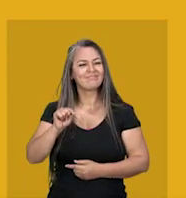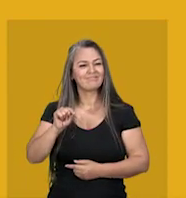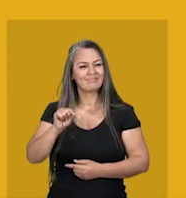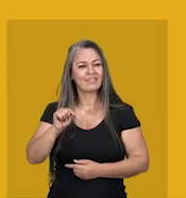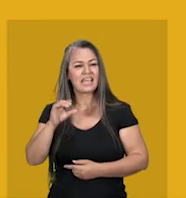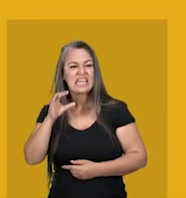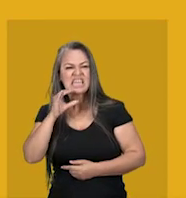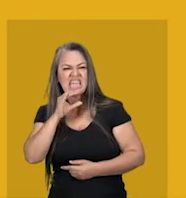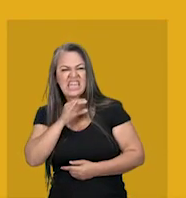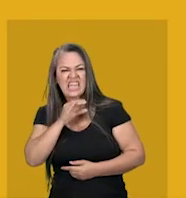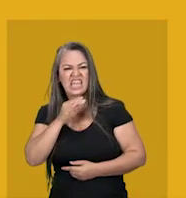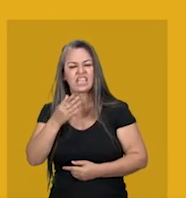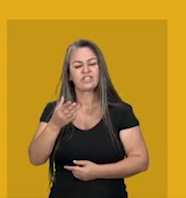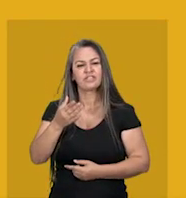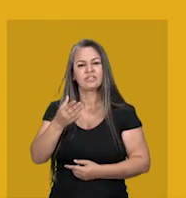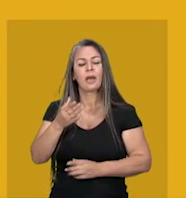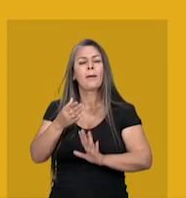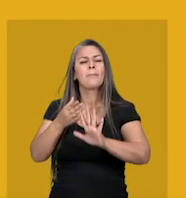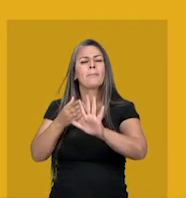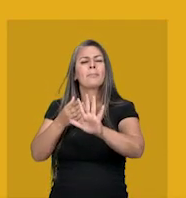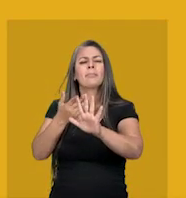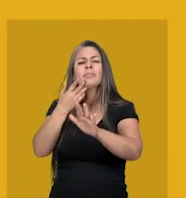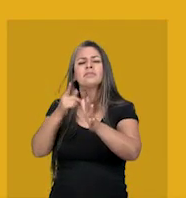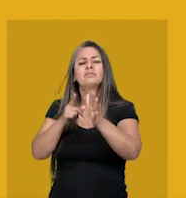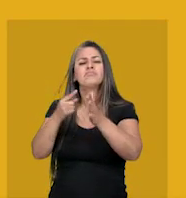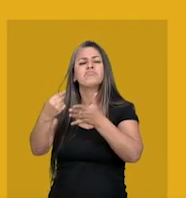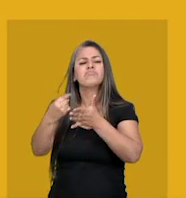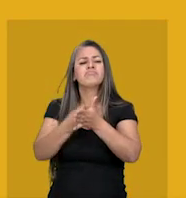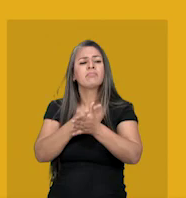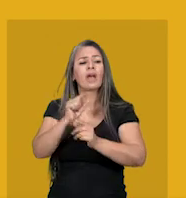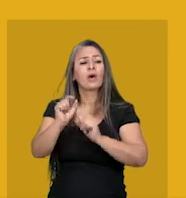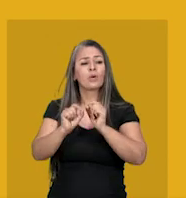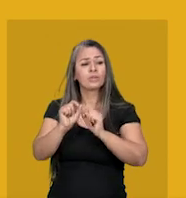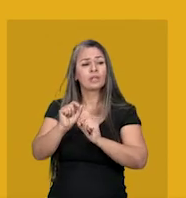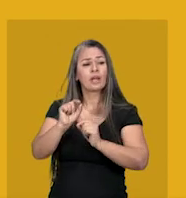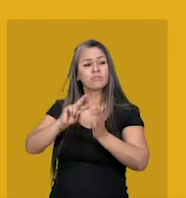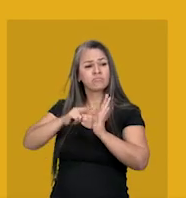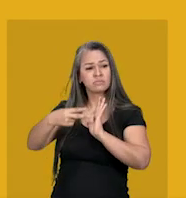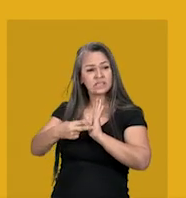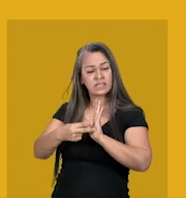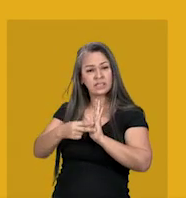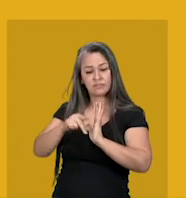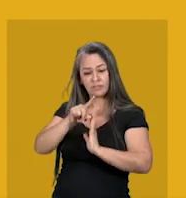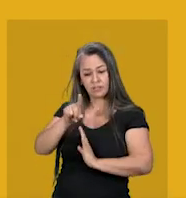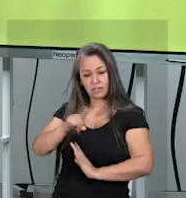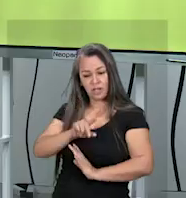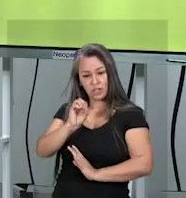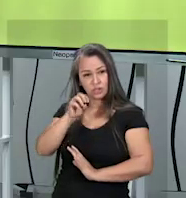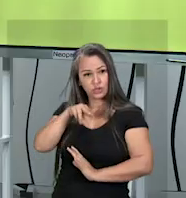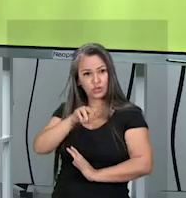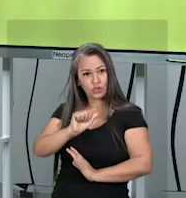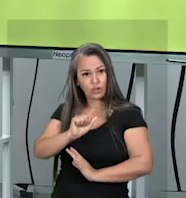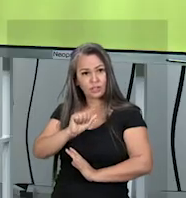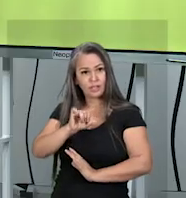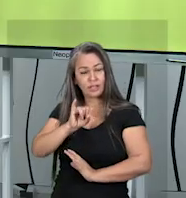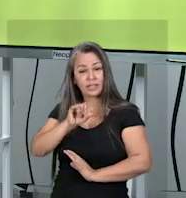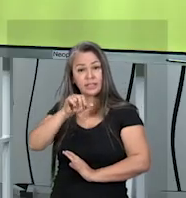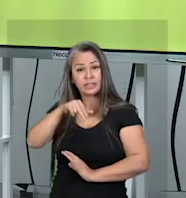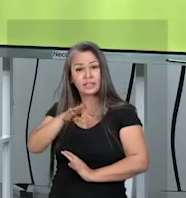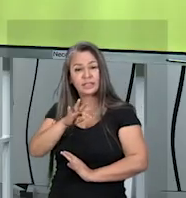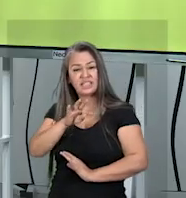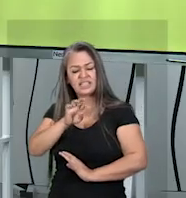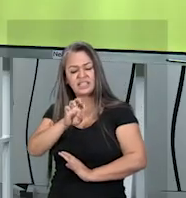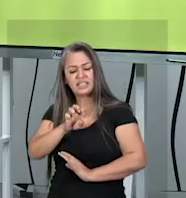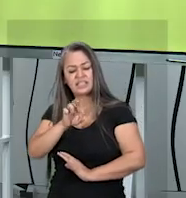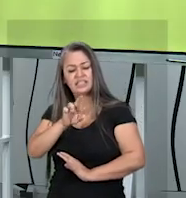Mas, professor, o que seria uma zona intertropical? Quando a gente trabalha, né, a gente trabalha essa parte de climas da